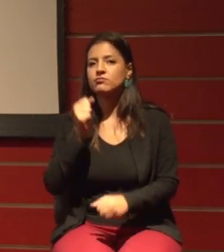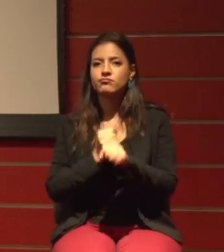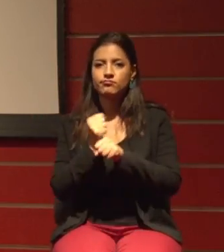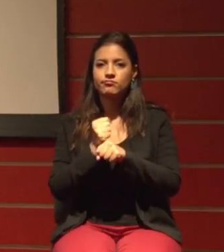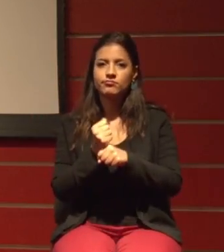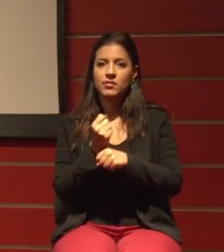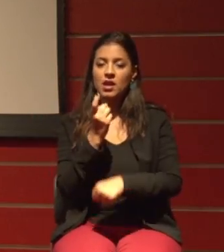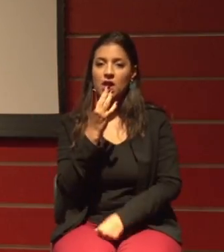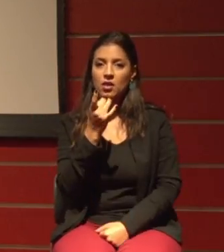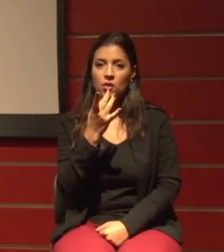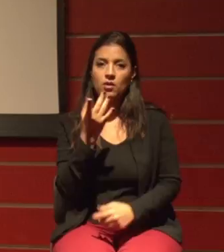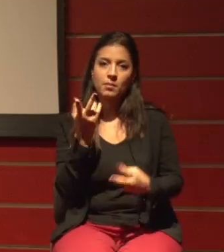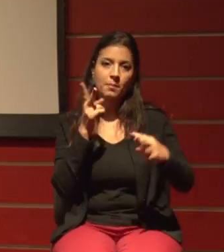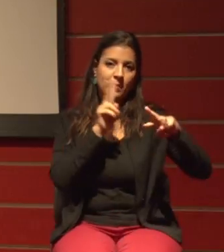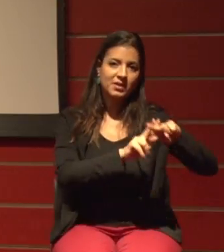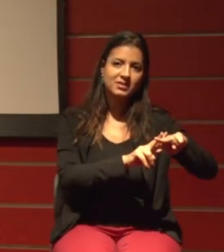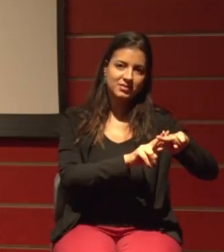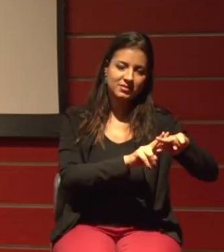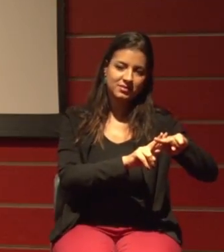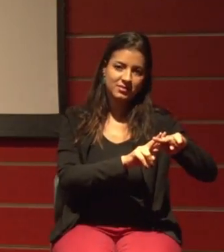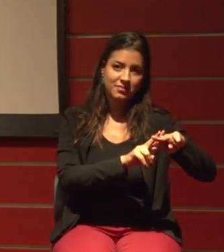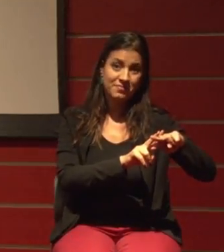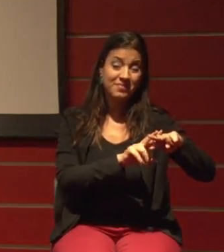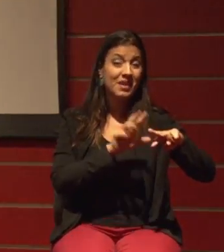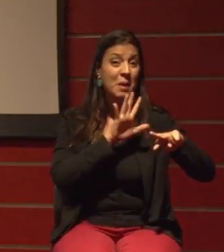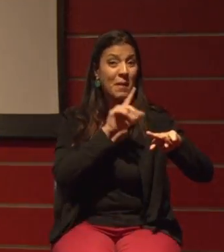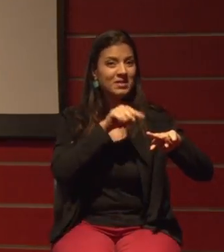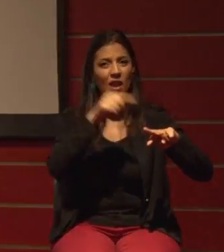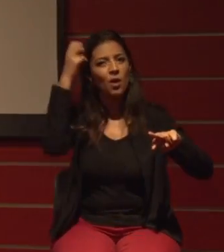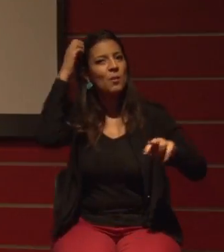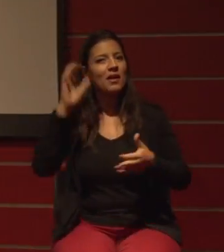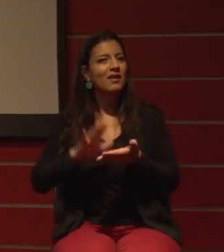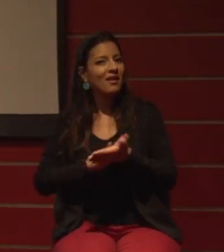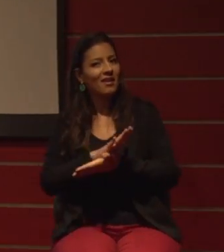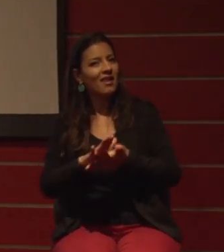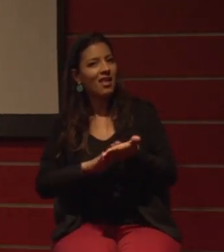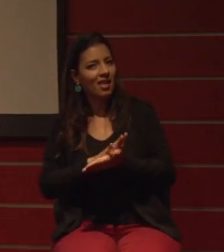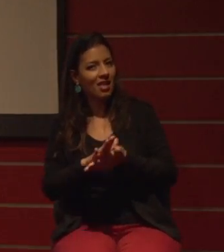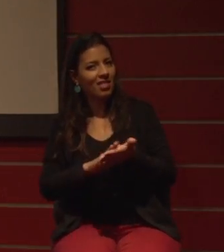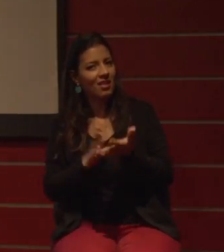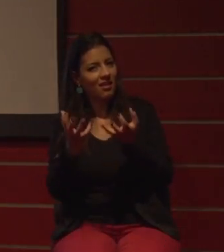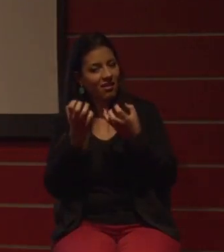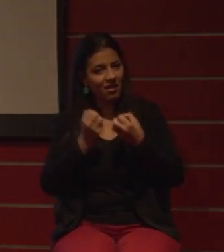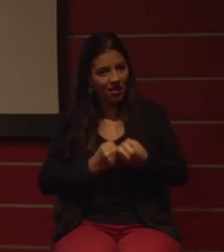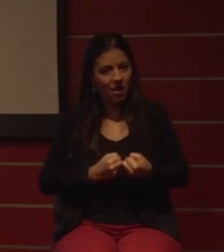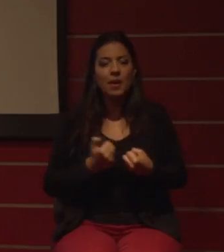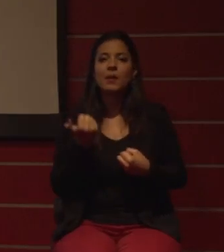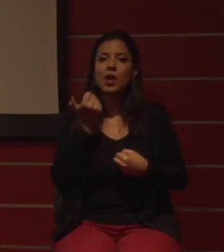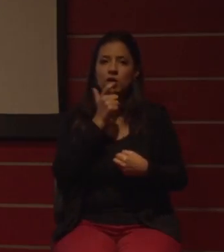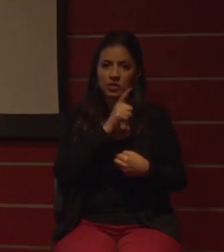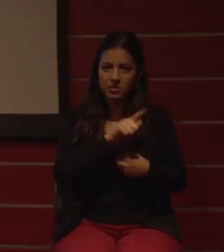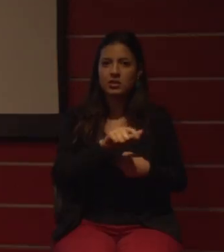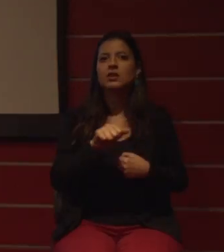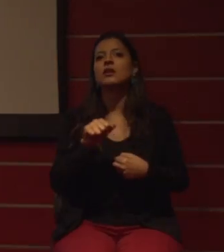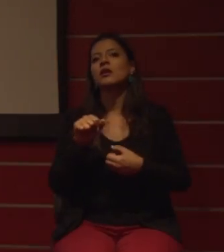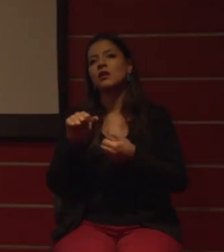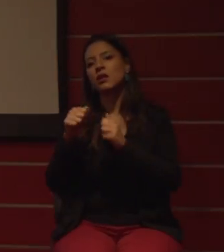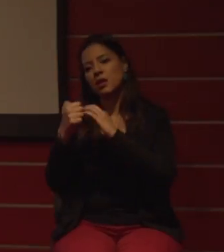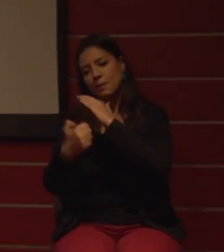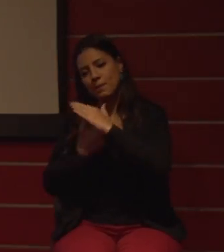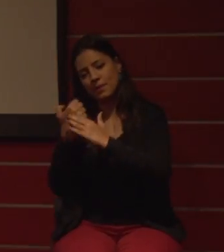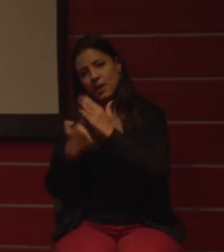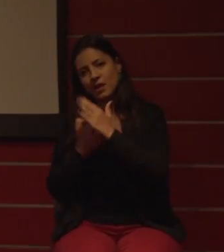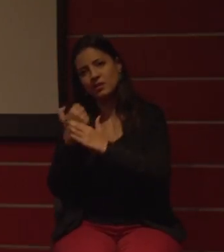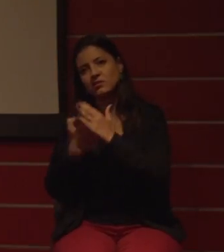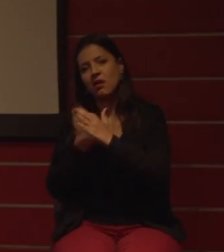né assumindo a culpa de algo que ela não tinha feito mas para que a gravadora pudesse sobreviver E aí